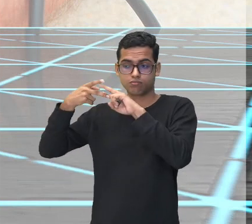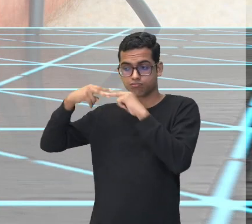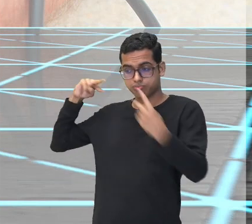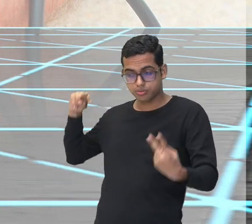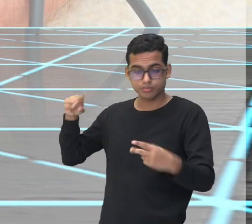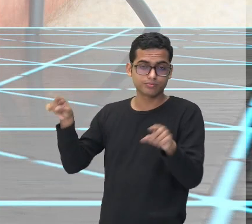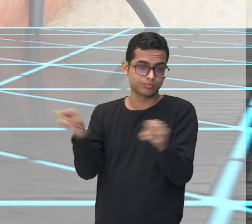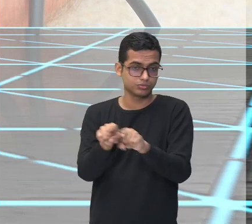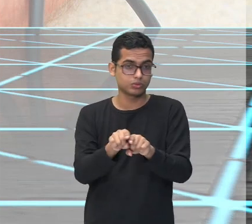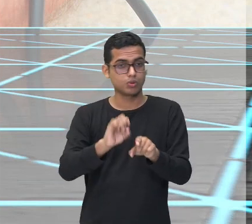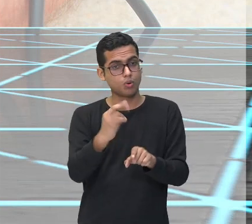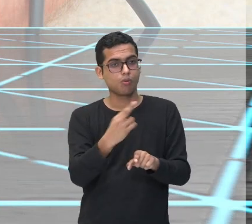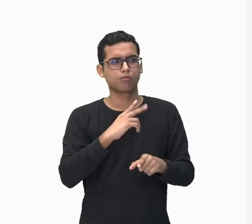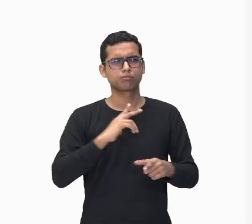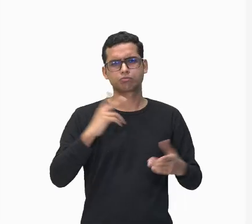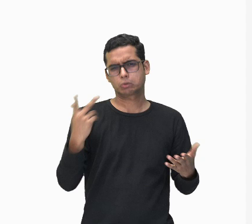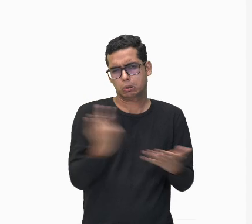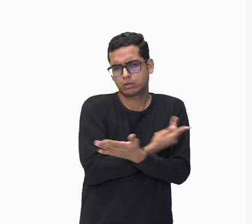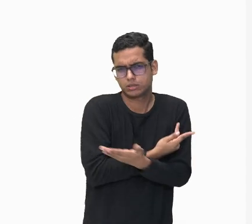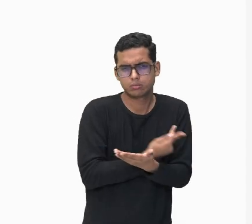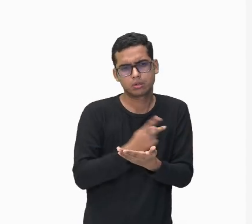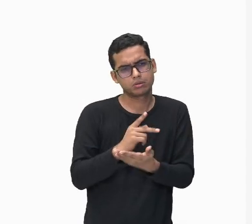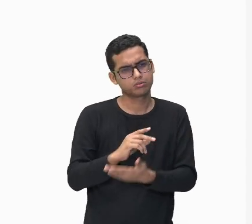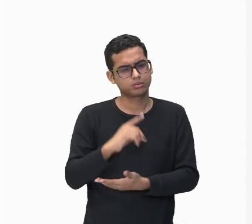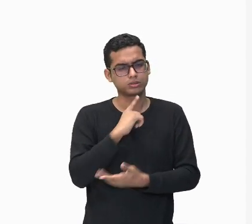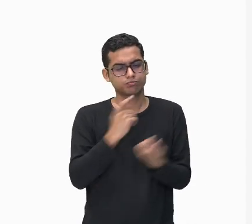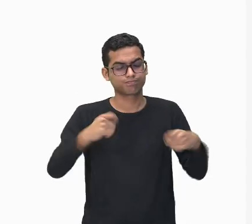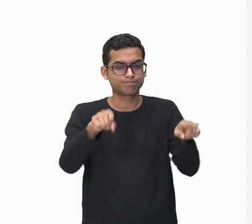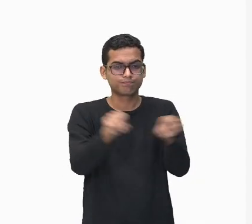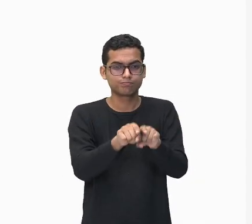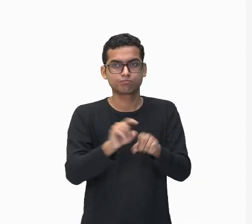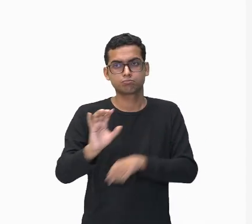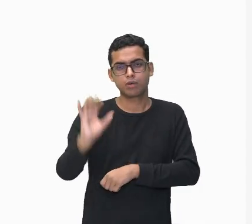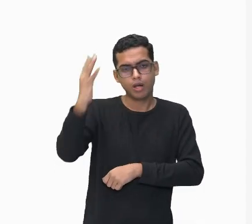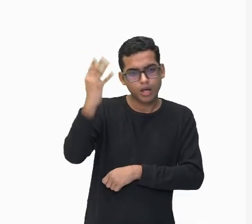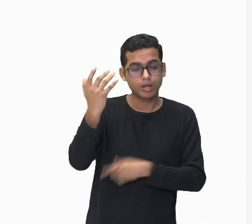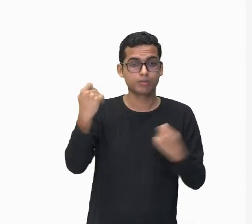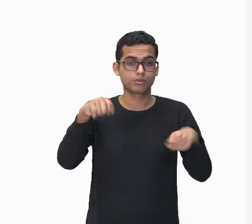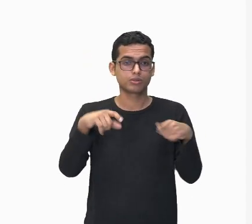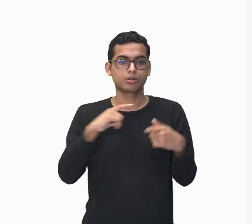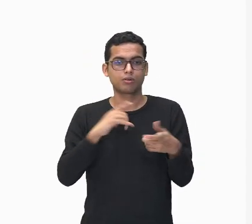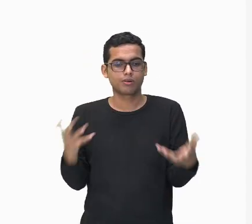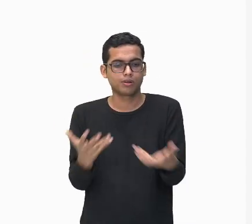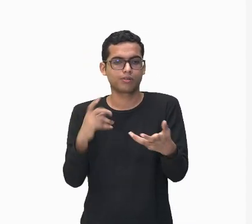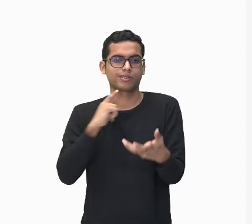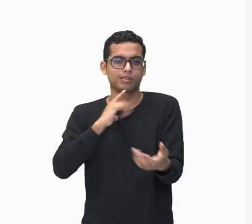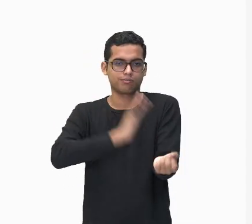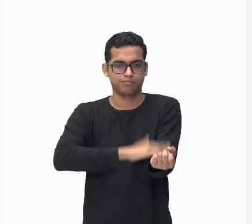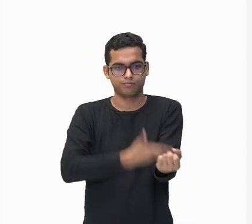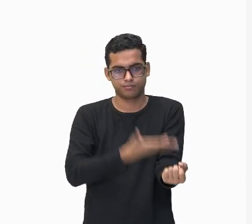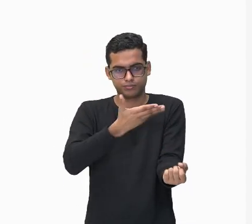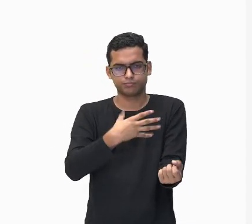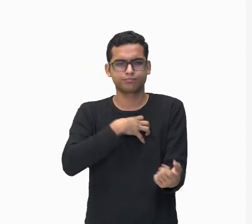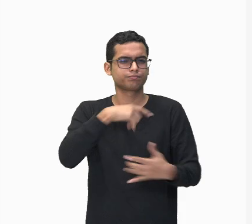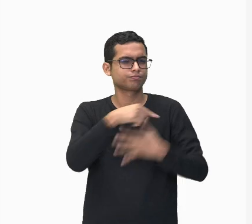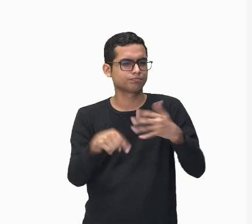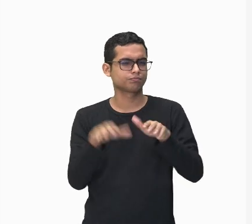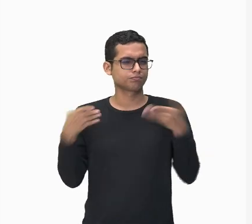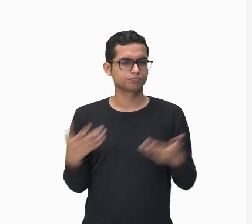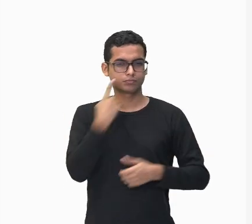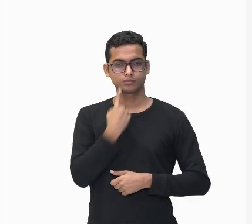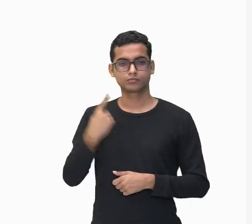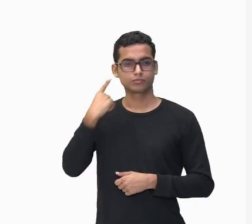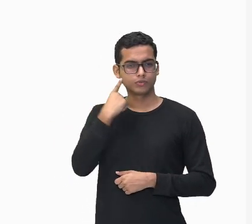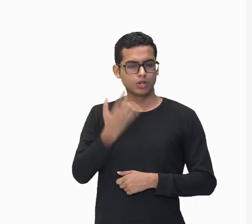nessa situação. E os sintomas que são apresentados? Geralmente são dores no peito, dor de cabeça, tonturas, zumbido